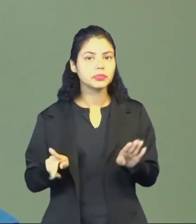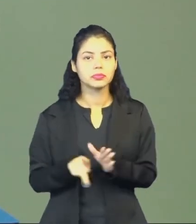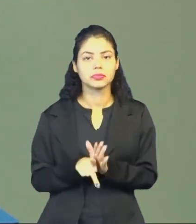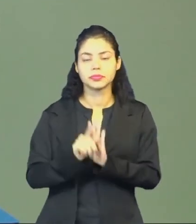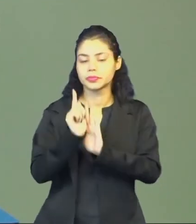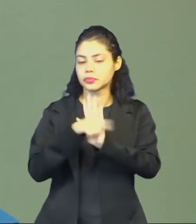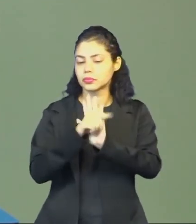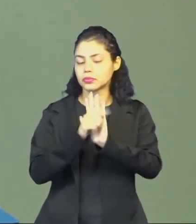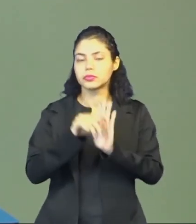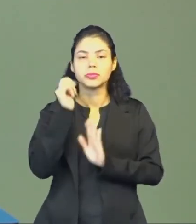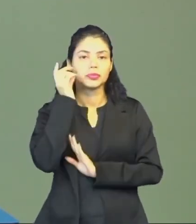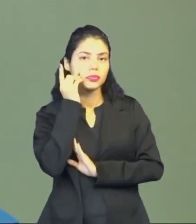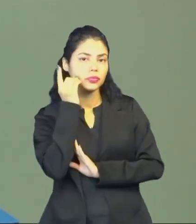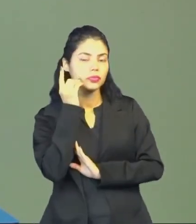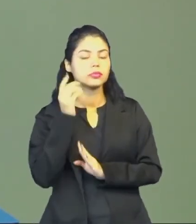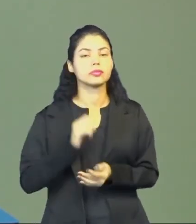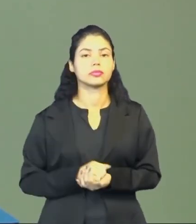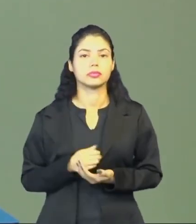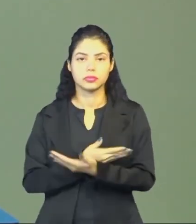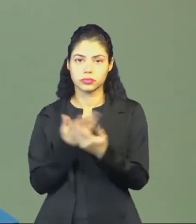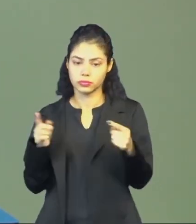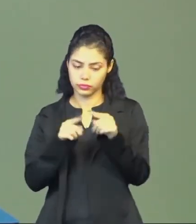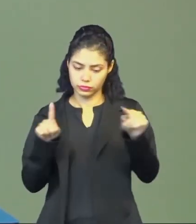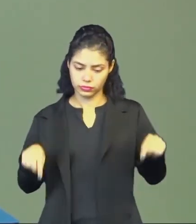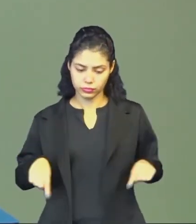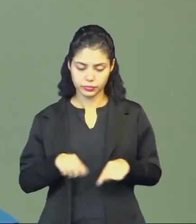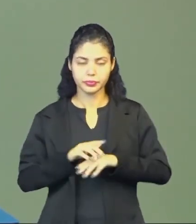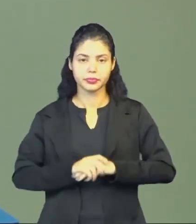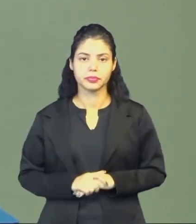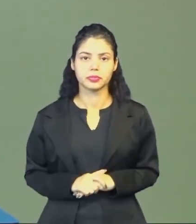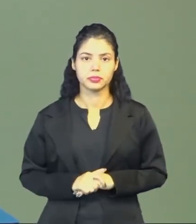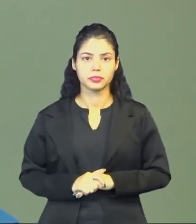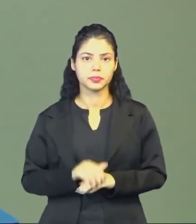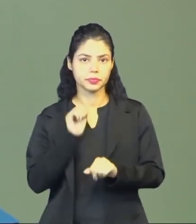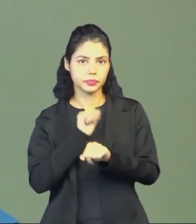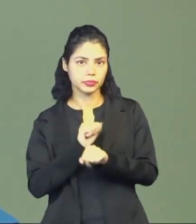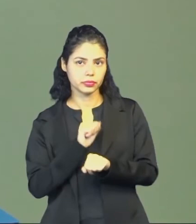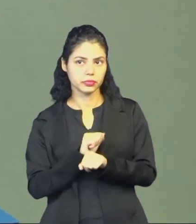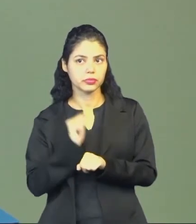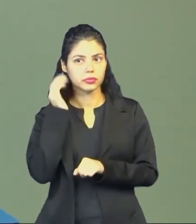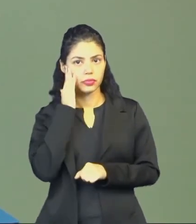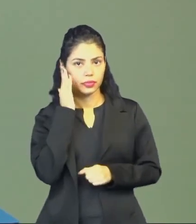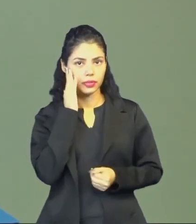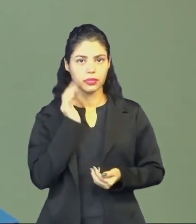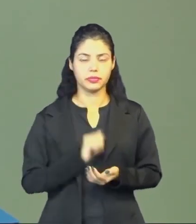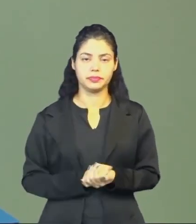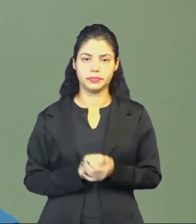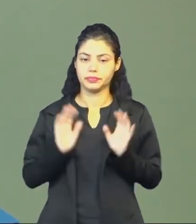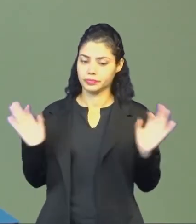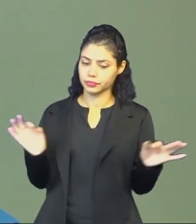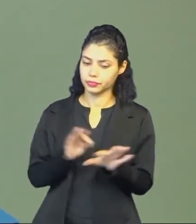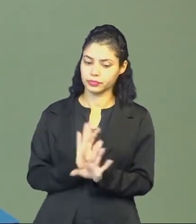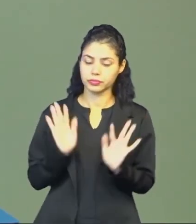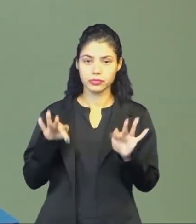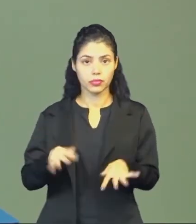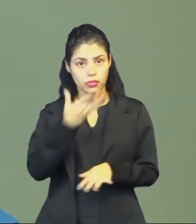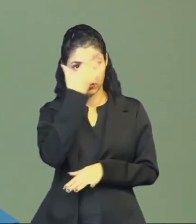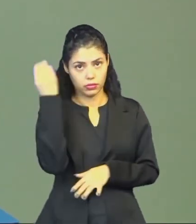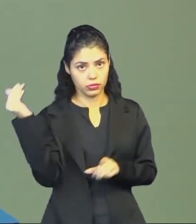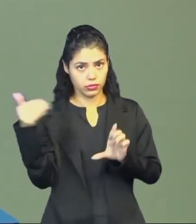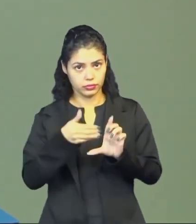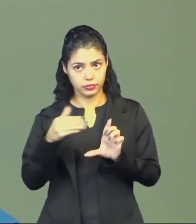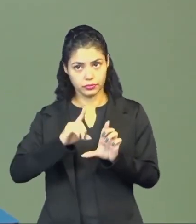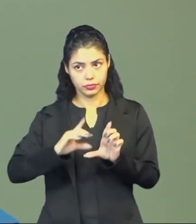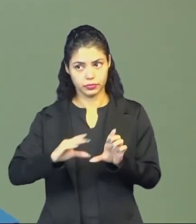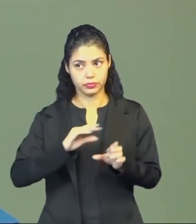é o que a gente explora no dia a dia com vocês em sala de aula, tá? Eu espero que você tenha compreendido. Eu fico por aqui. Não esqueça de